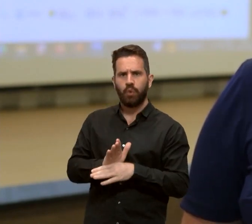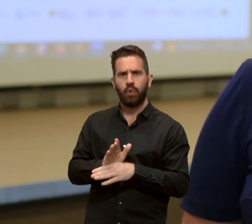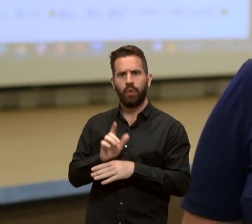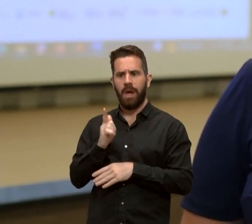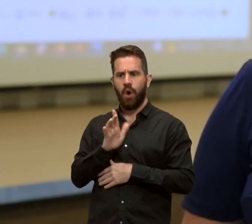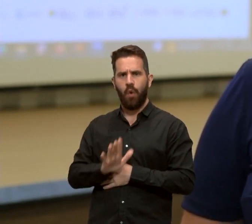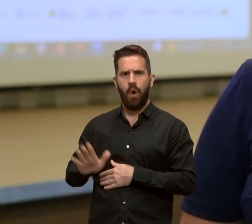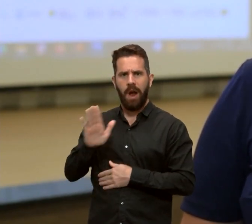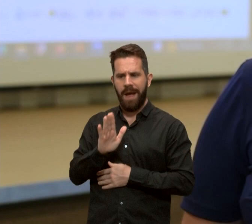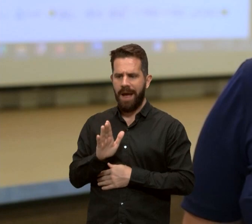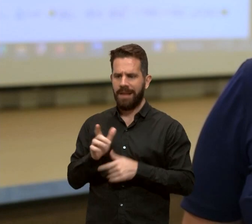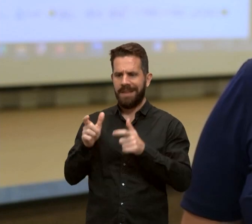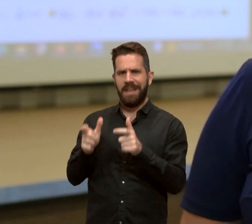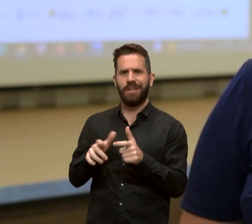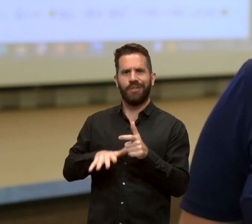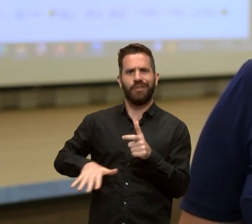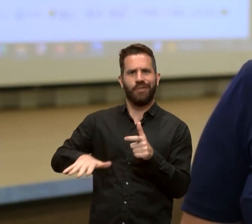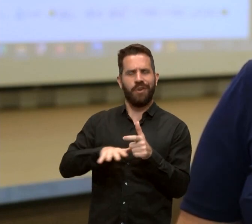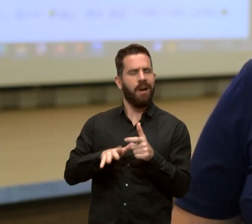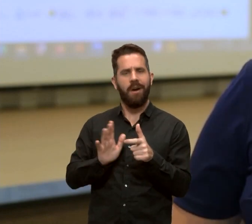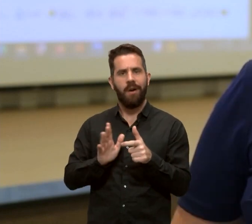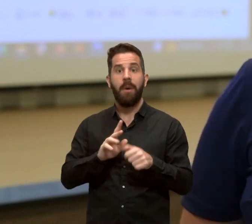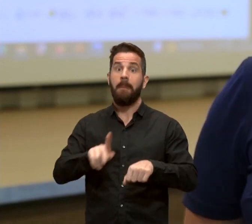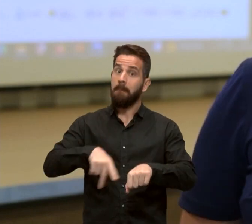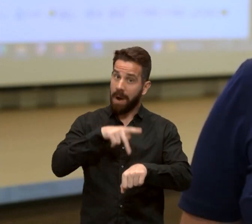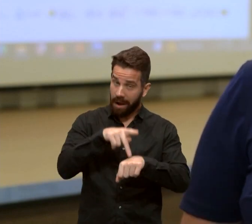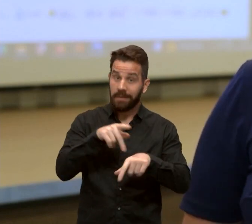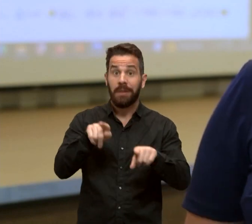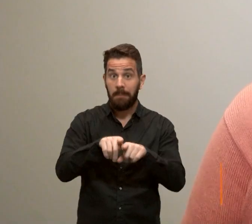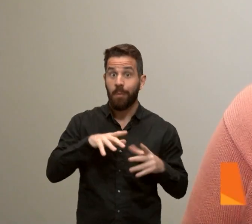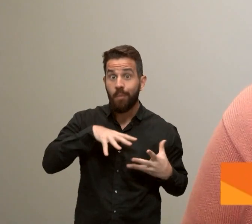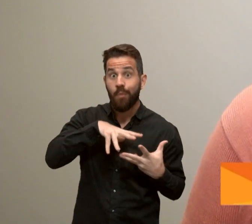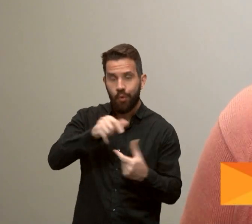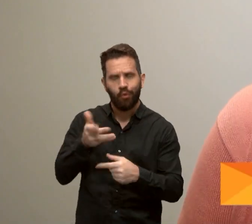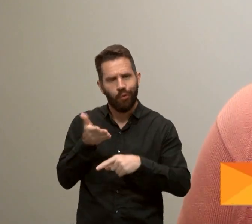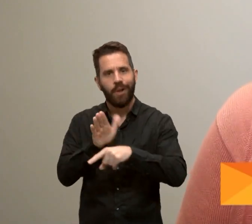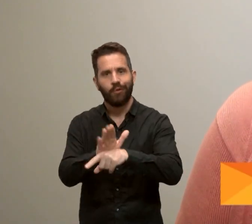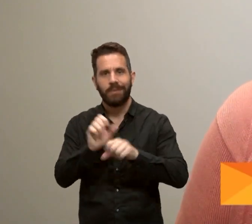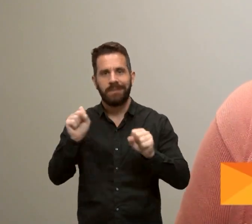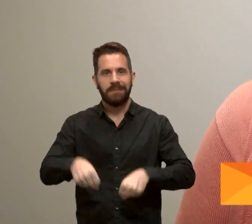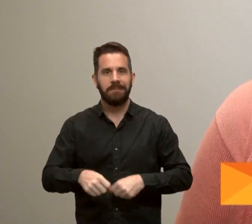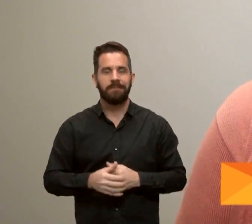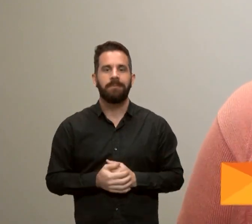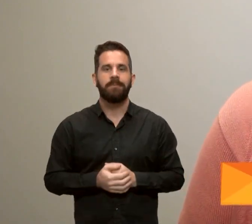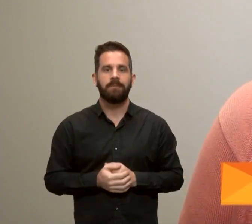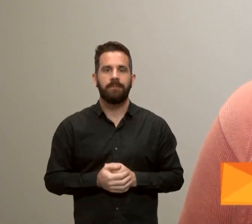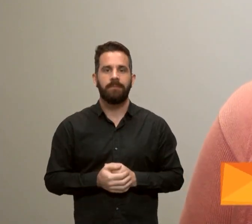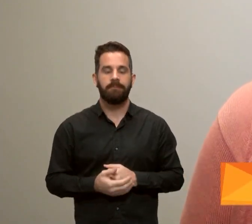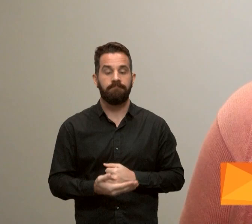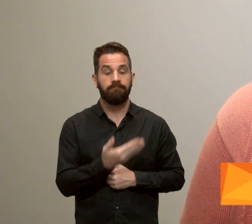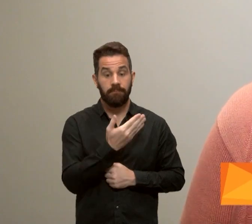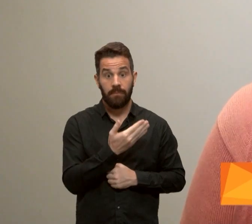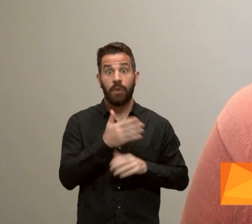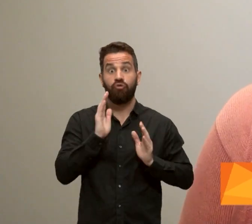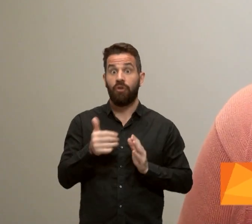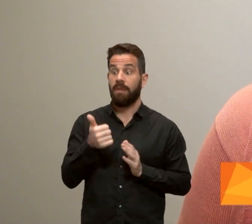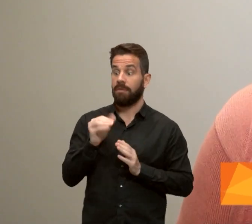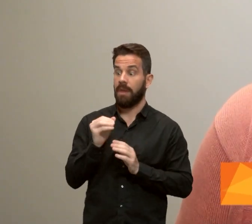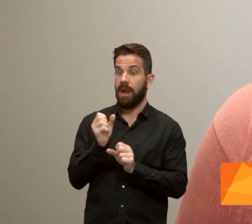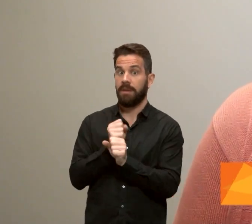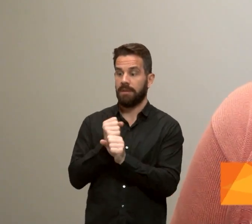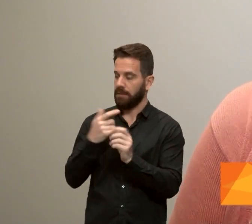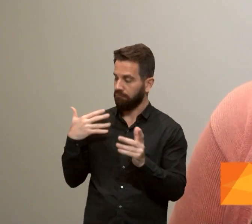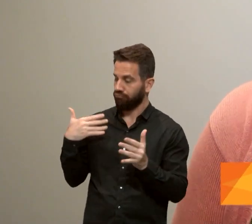nossa região, o país como um todo e o mundo também. Na última década, a UFG iniciou